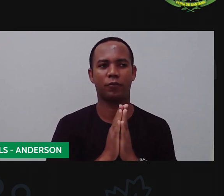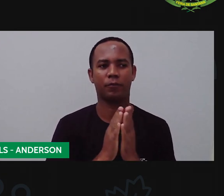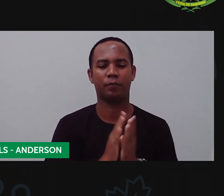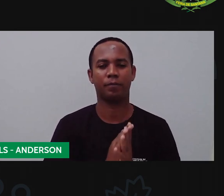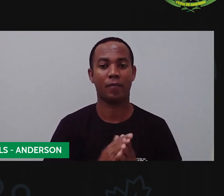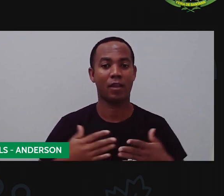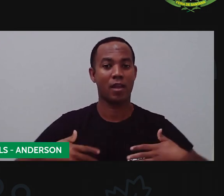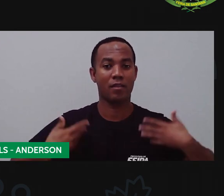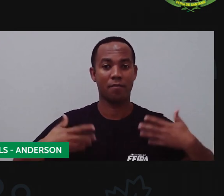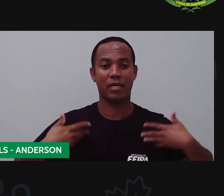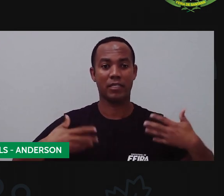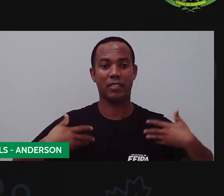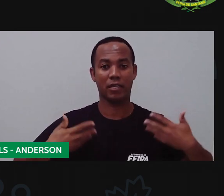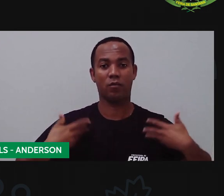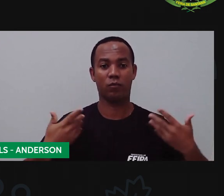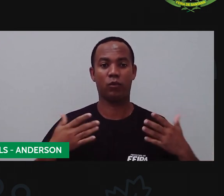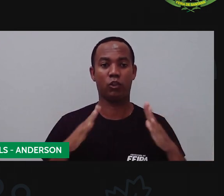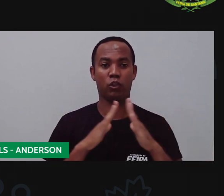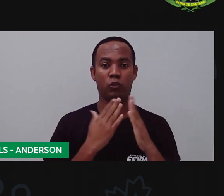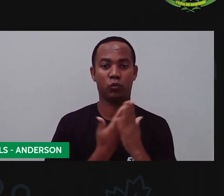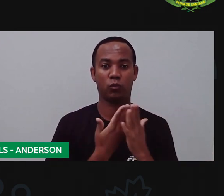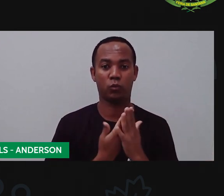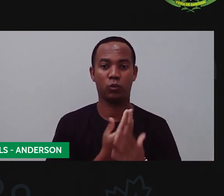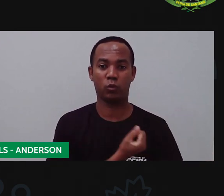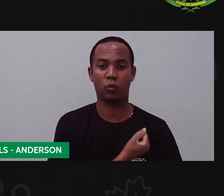lá, animação, porque é a nossa aula de número